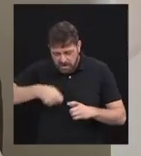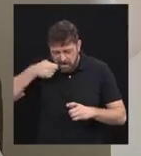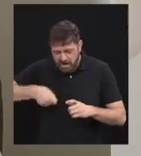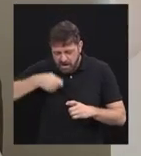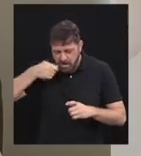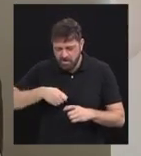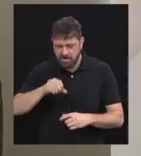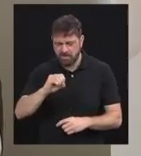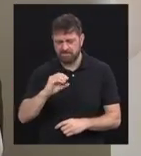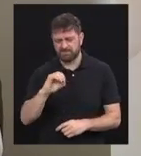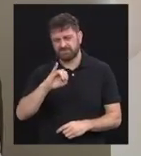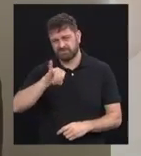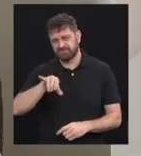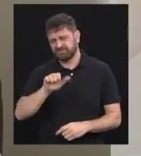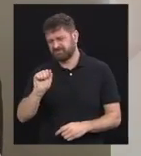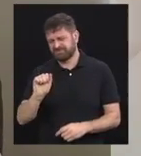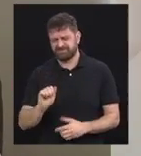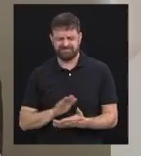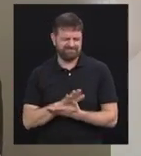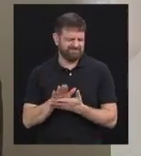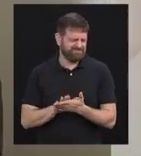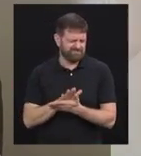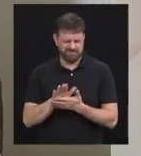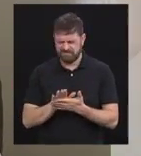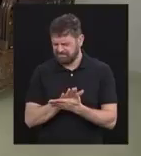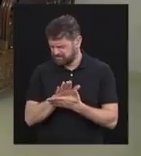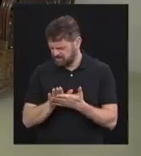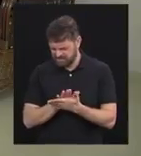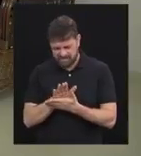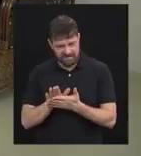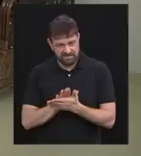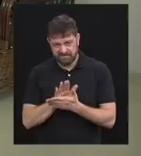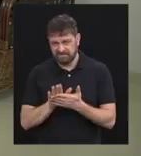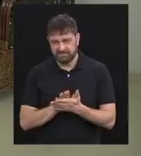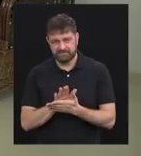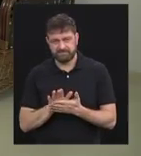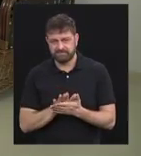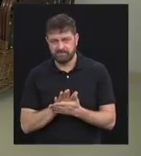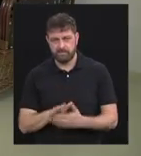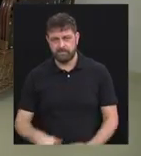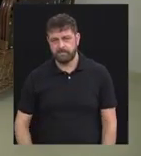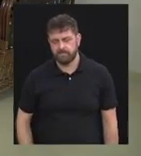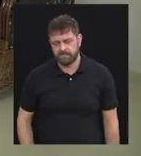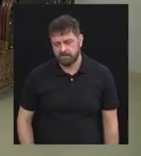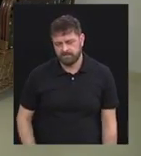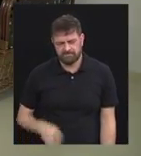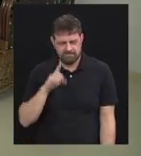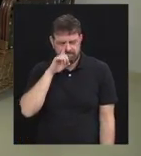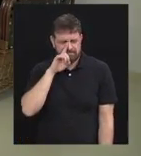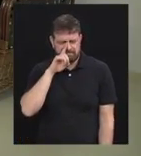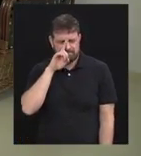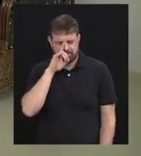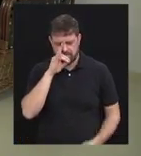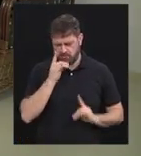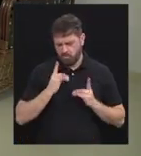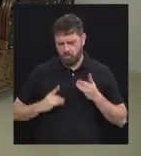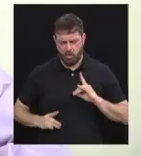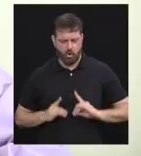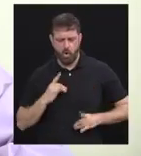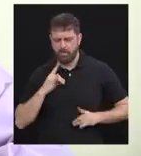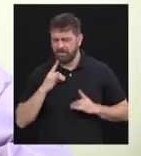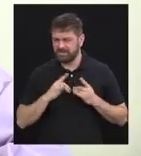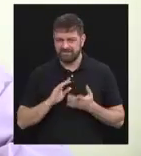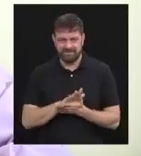muito pequeno, não altera absolutamente nada a questão hormonal no câncer da